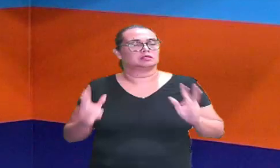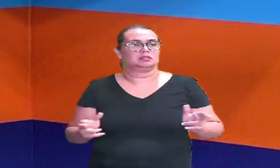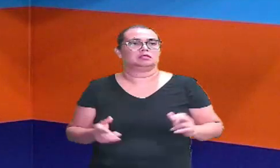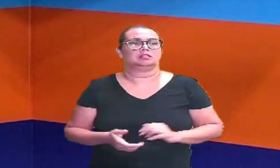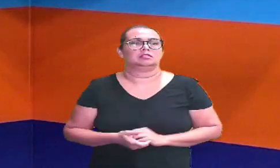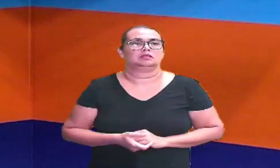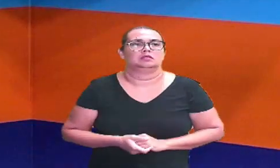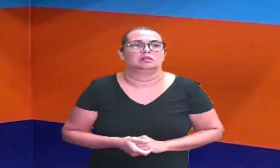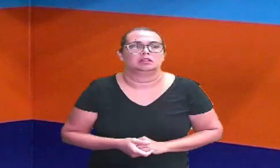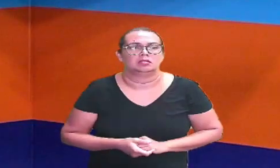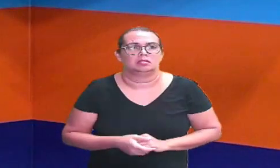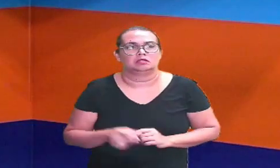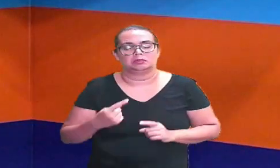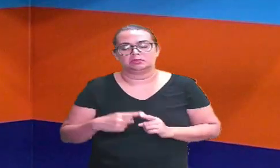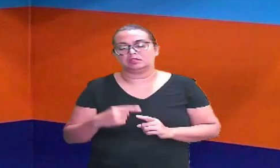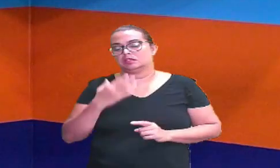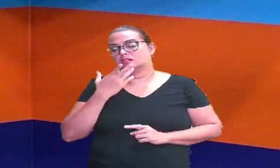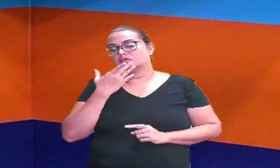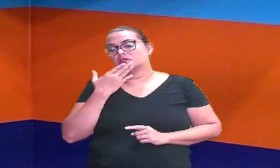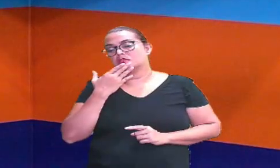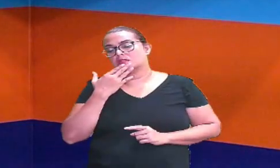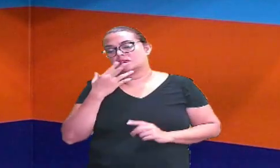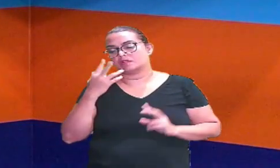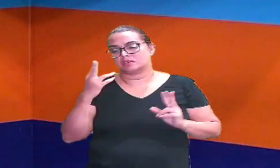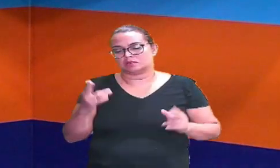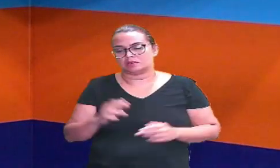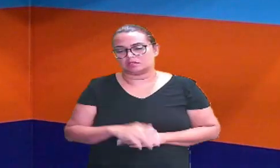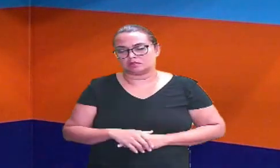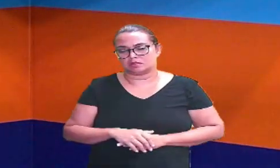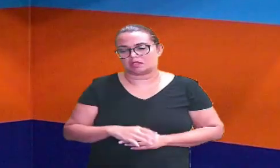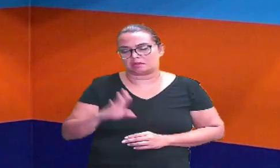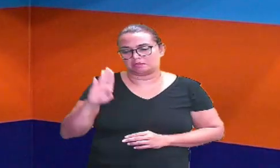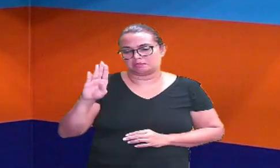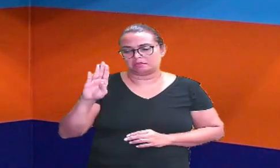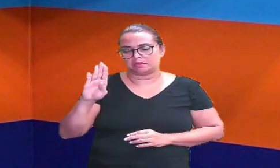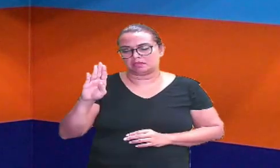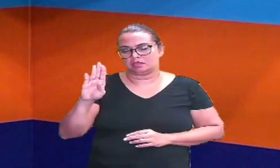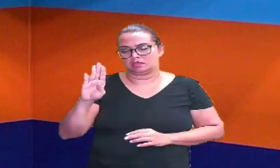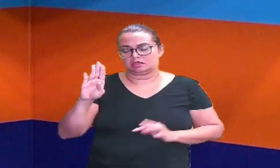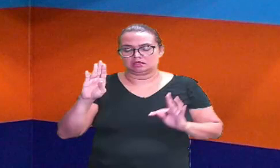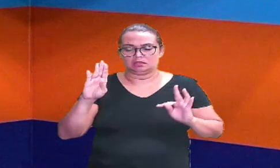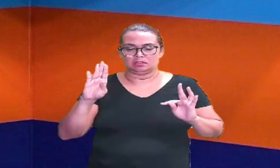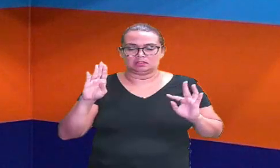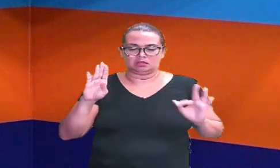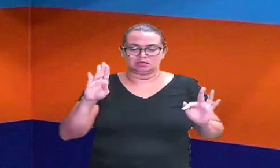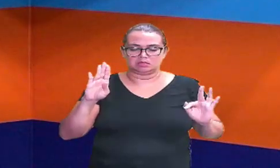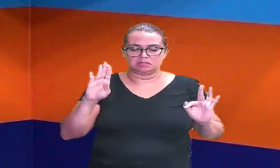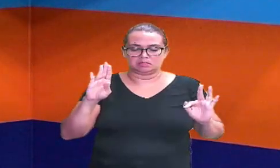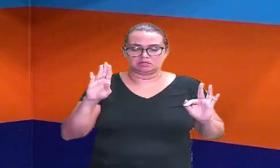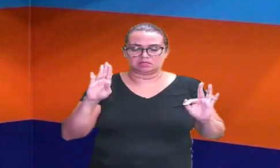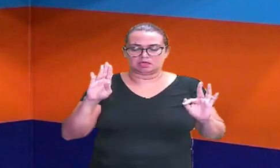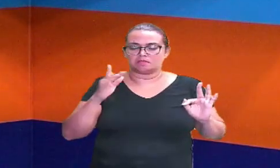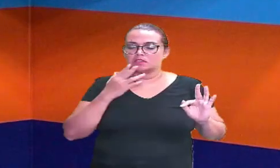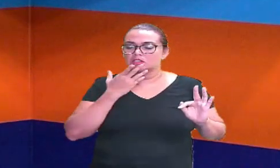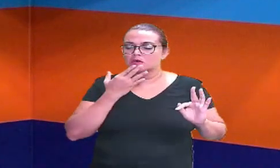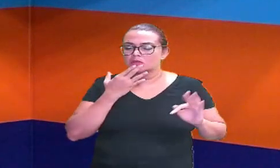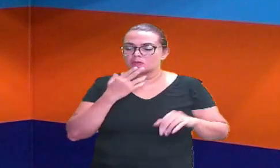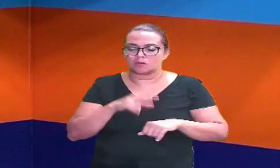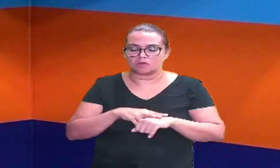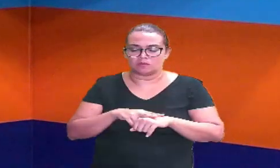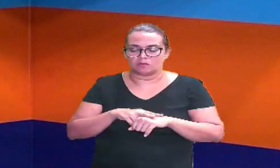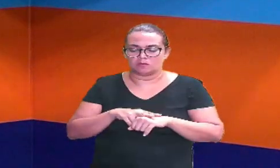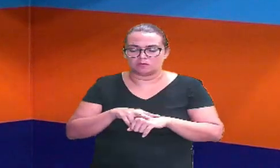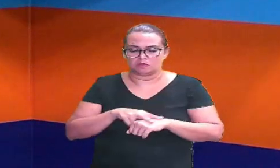isso que eles têm a mesma corzinha, ó. O ângulozinho B e o ângulozinho F possuem a mesma